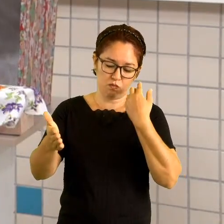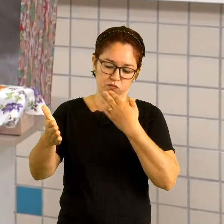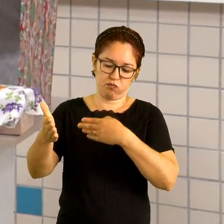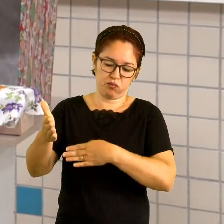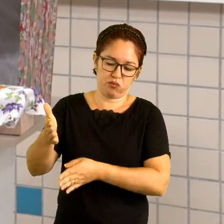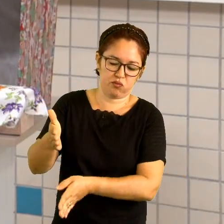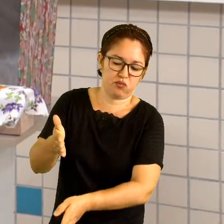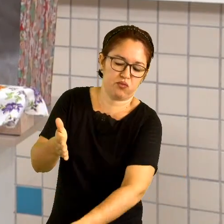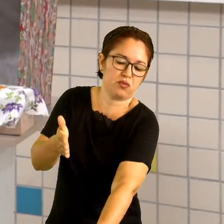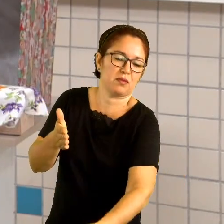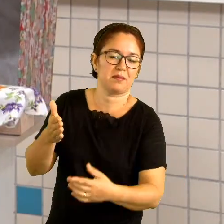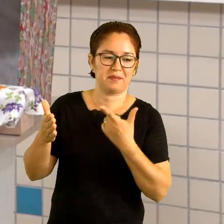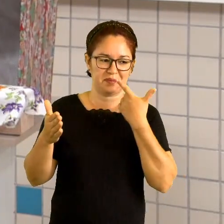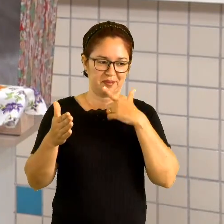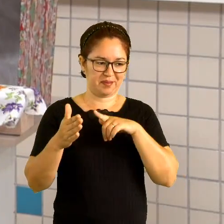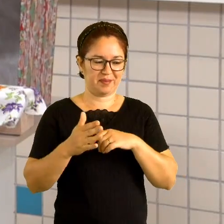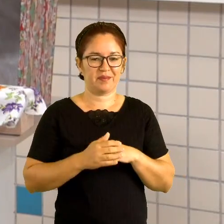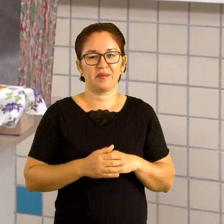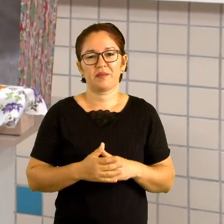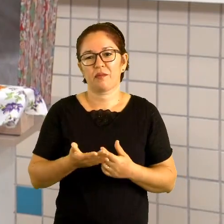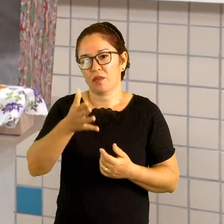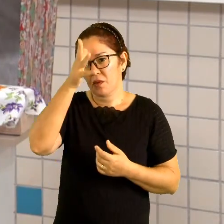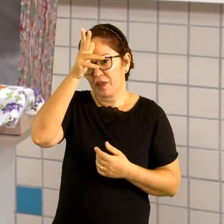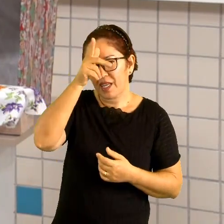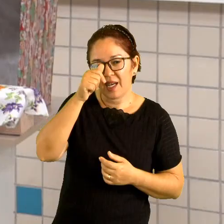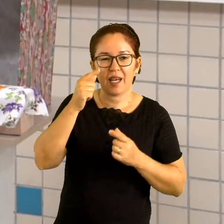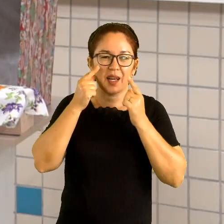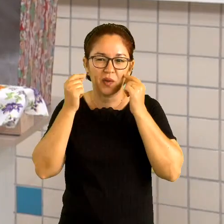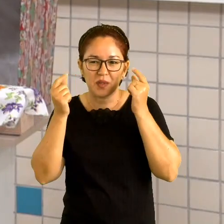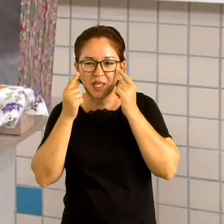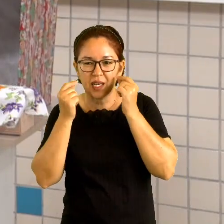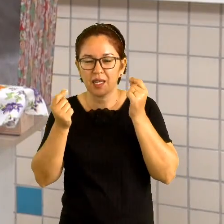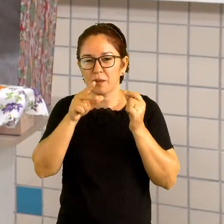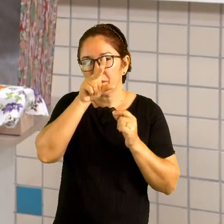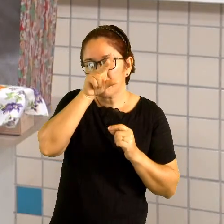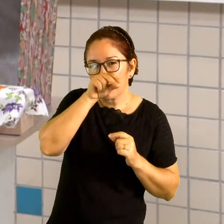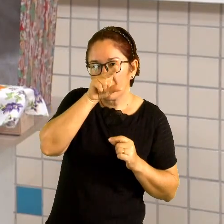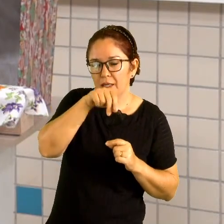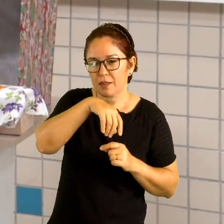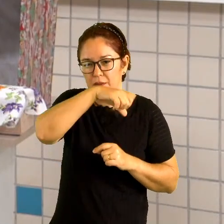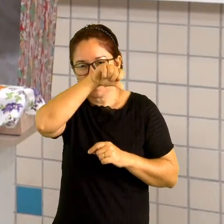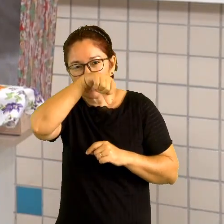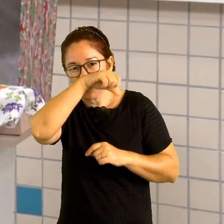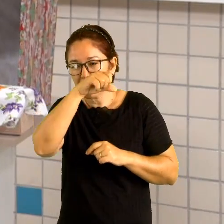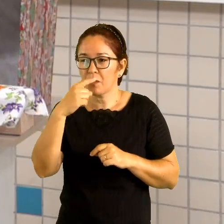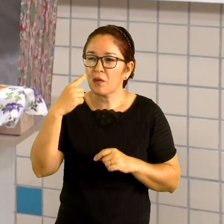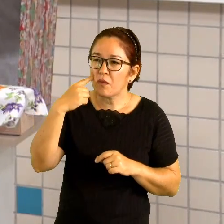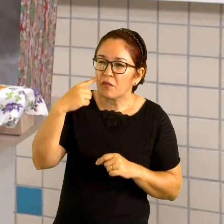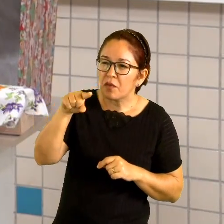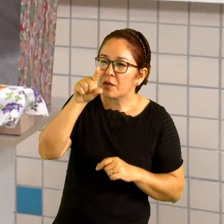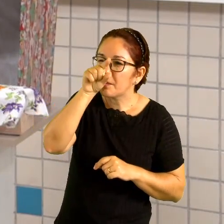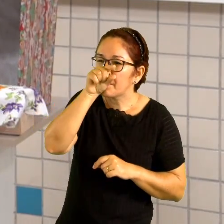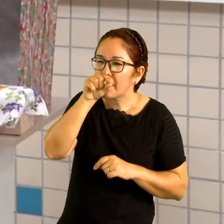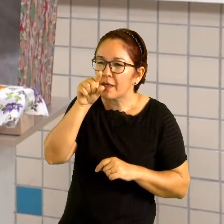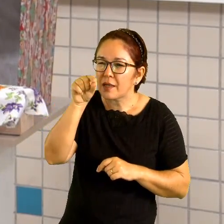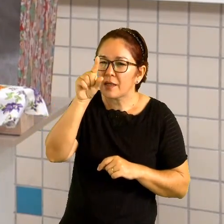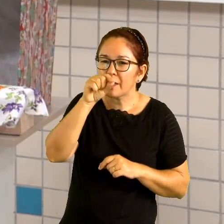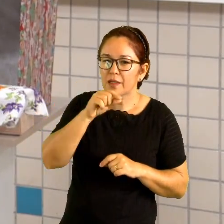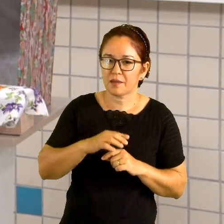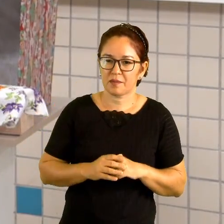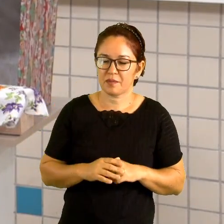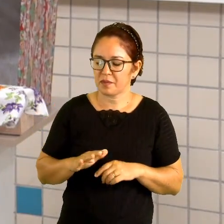O gato, o pato, o galo e o porco viram um sabiá e eles perguntaram para o gato: